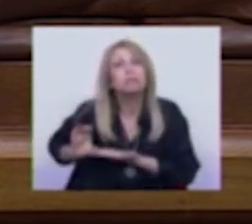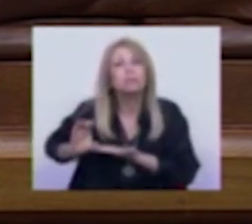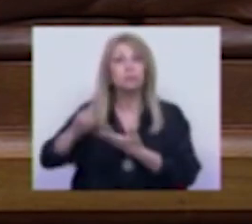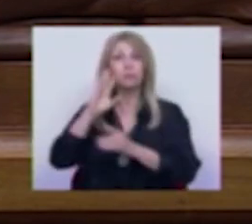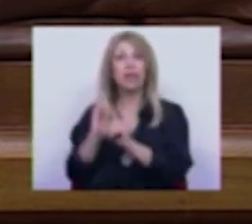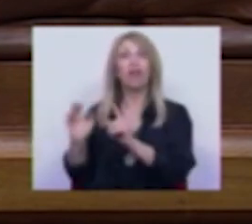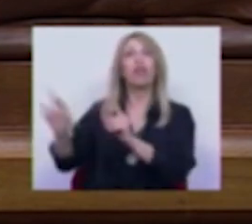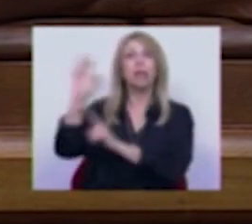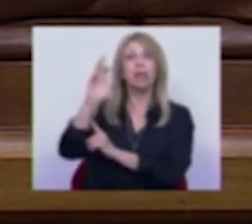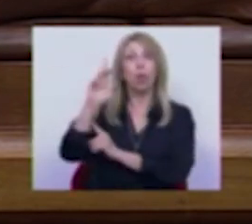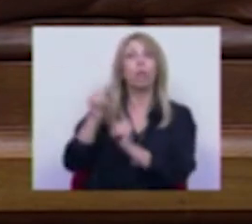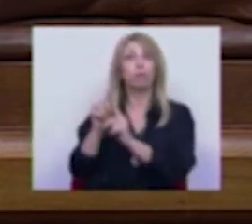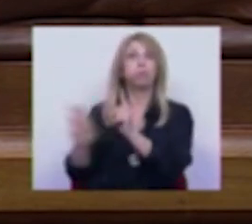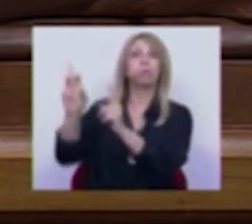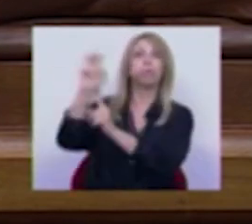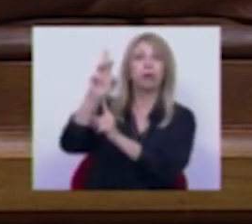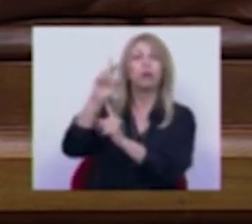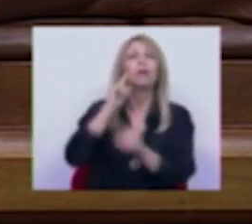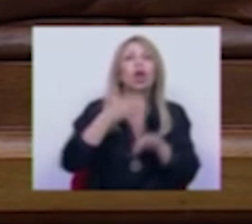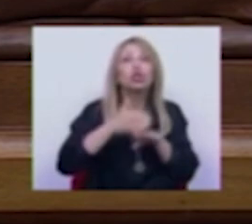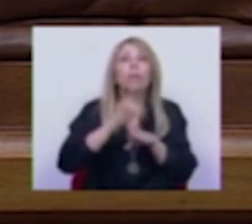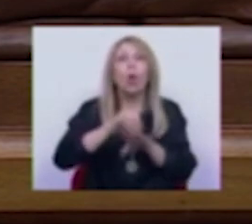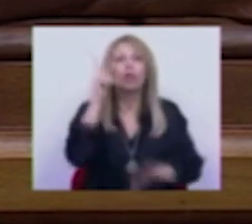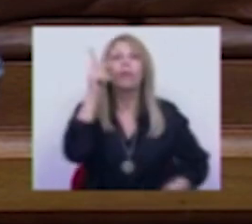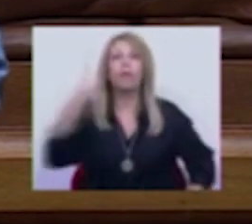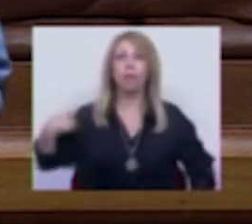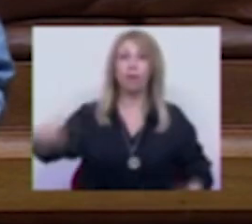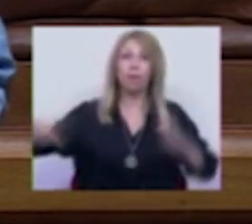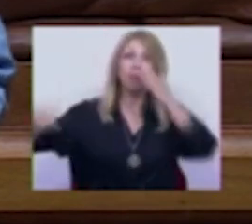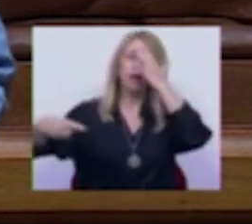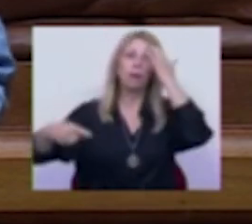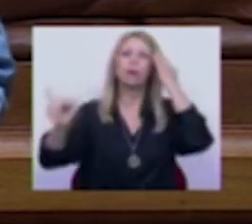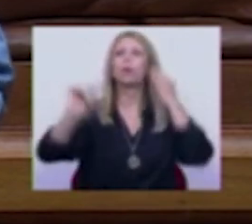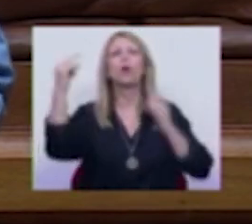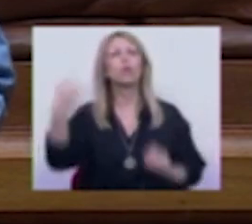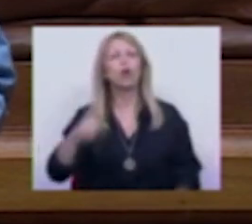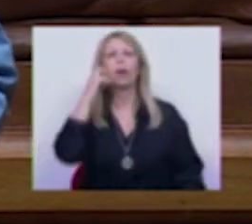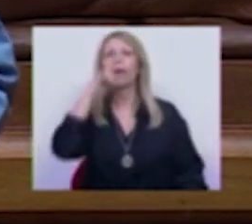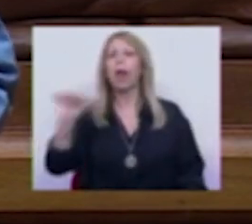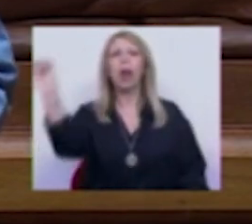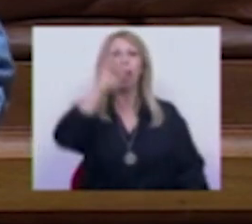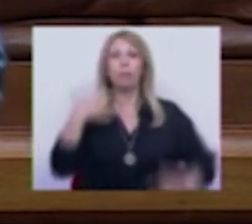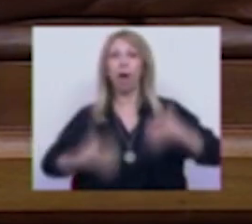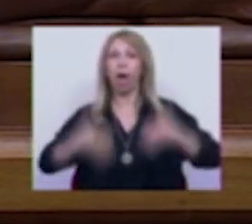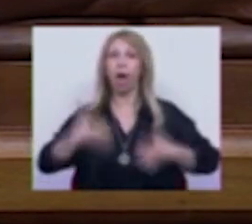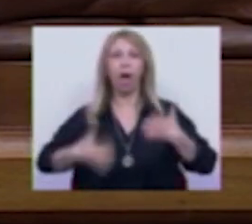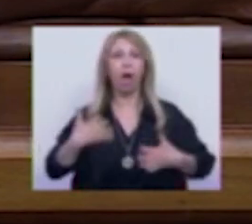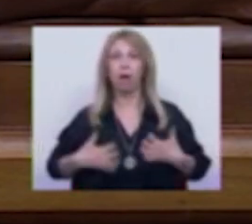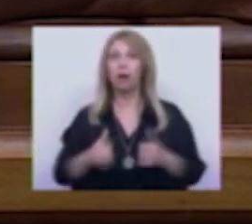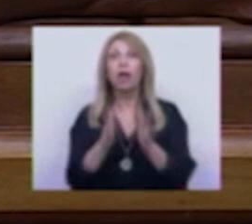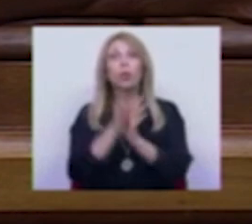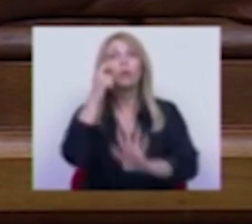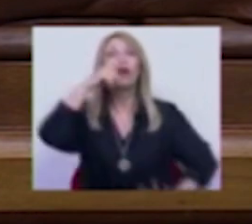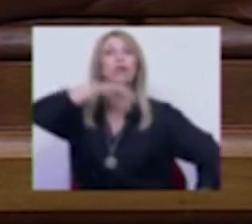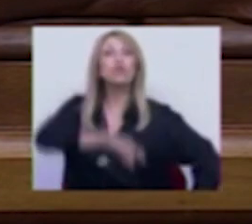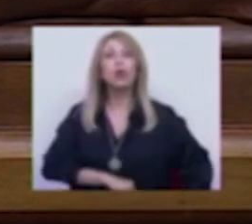galopa, quanto fica para viver. E não é só delas, das que limpam a aflição. É de toda a gente que recebe o salário